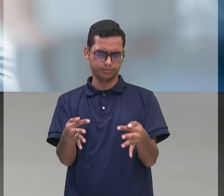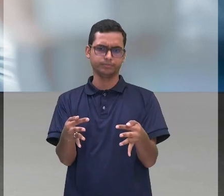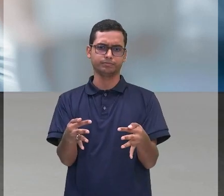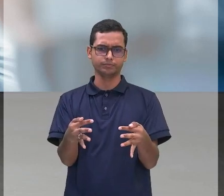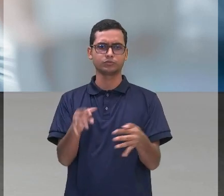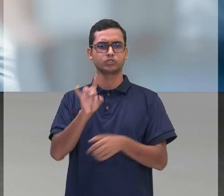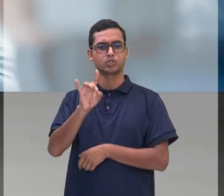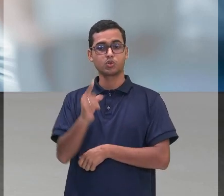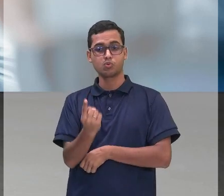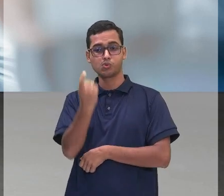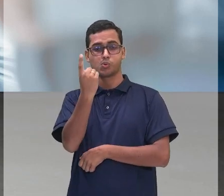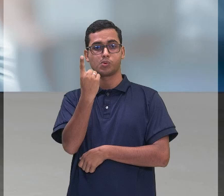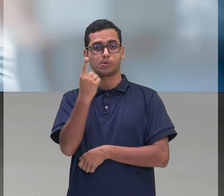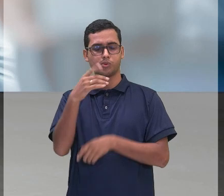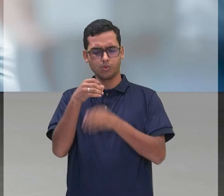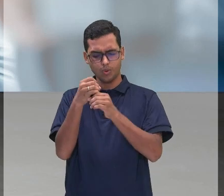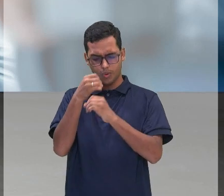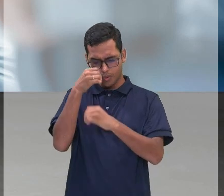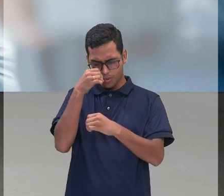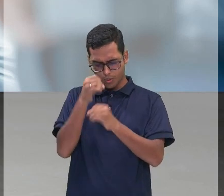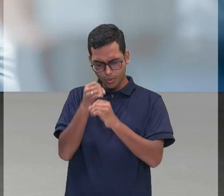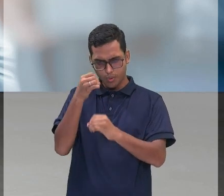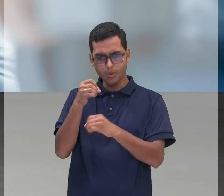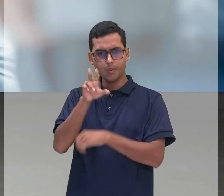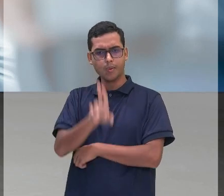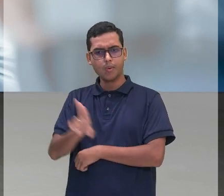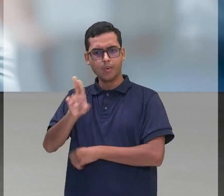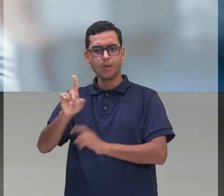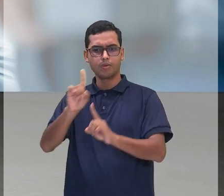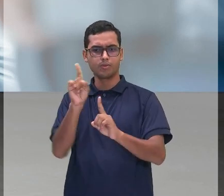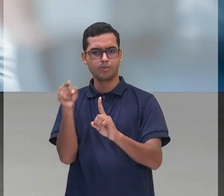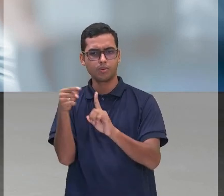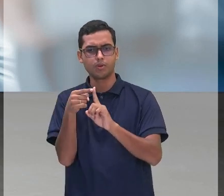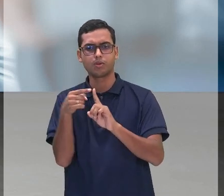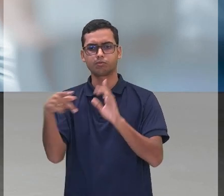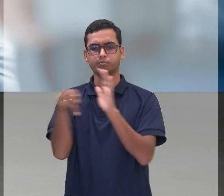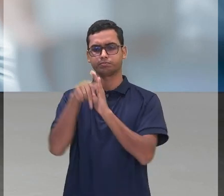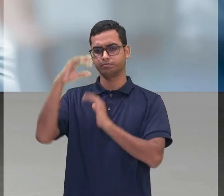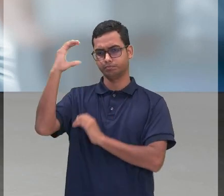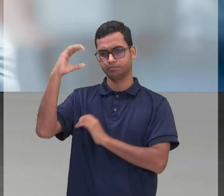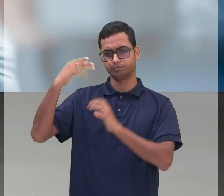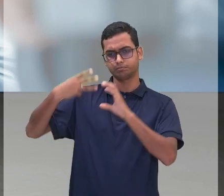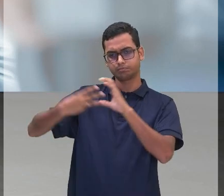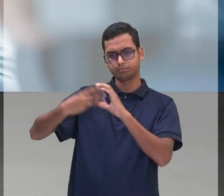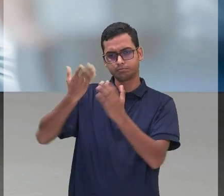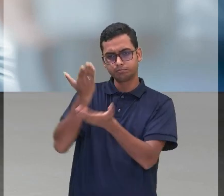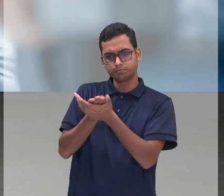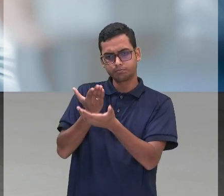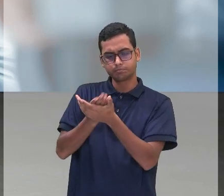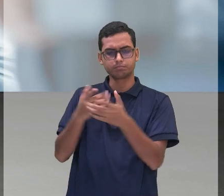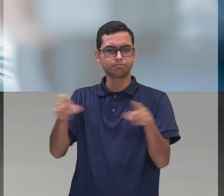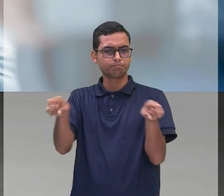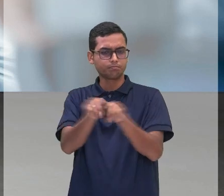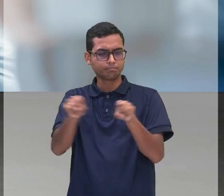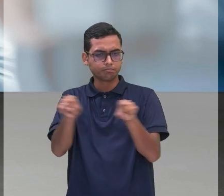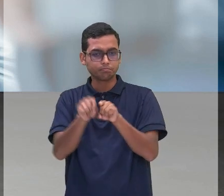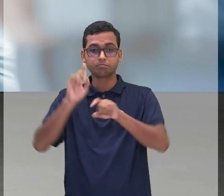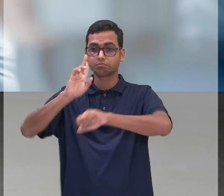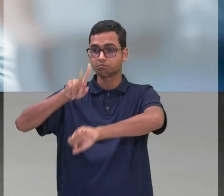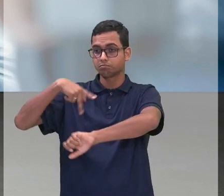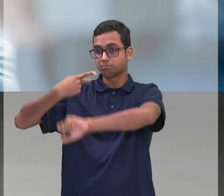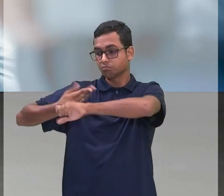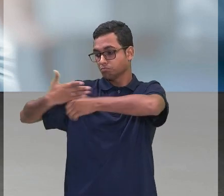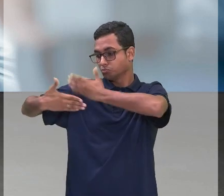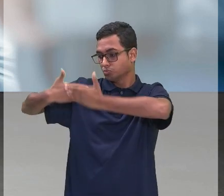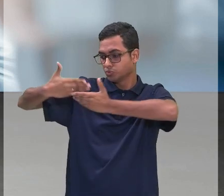uma lente, utilizado ali para fins científicos. Depois eles foram ali melhorando esse